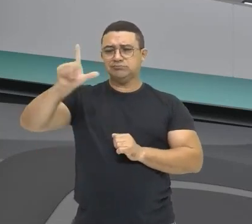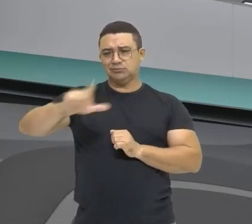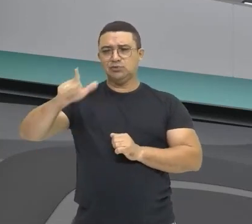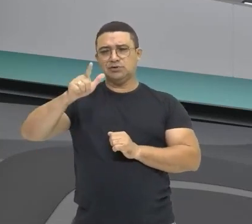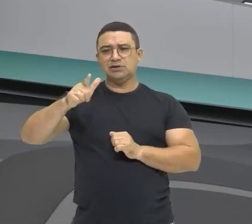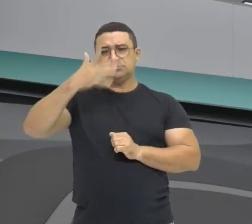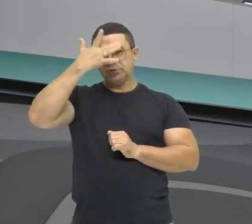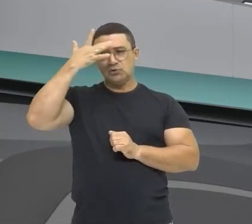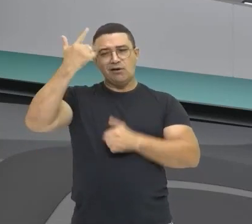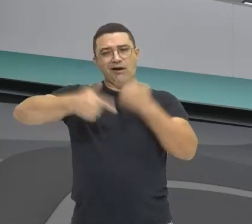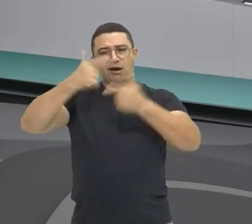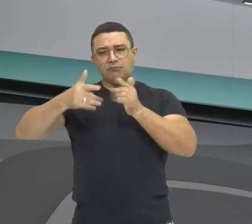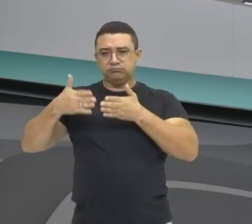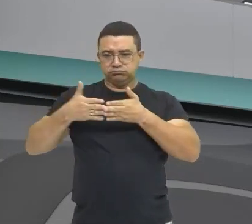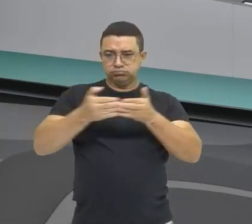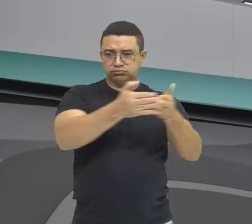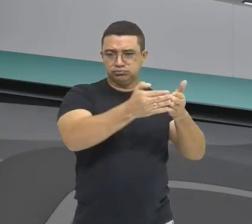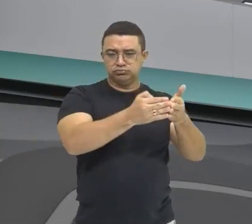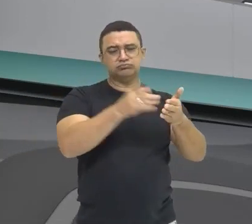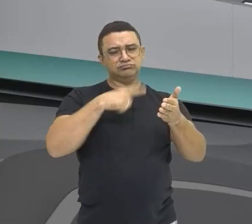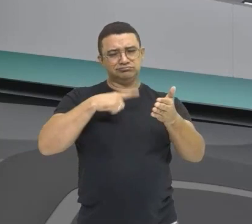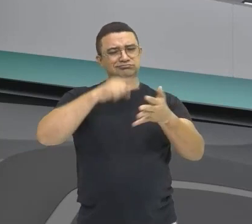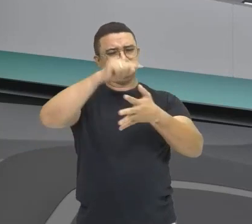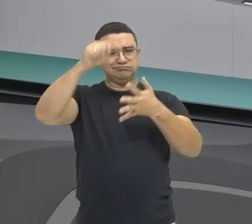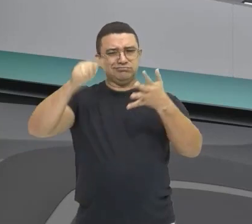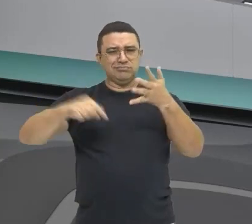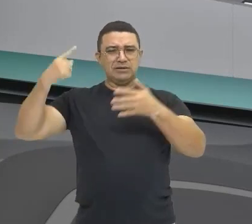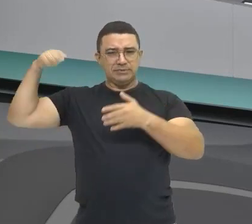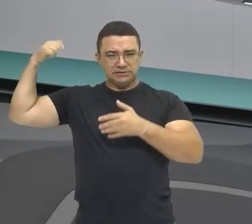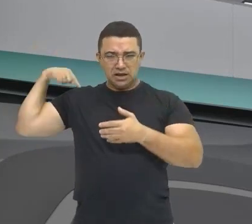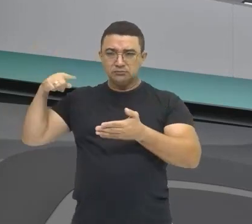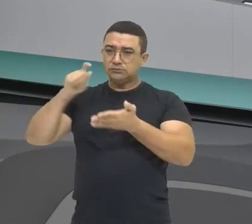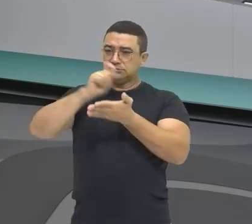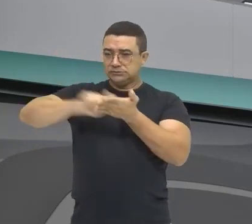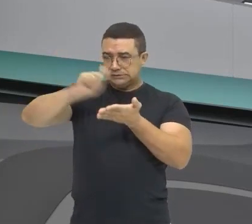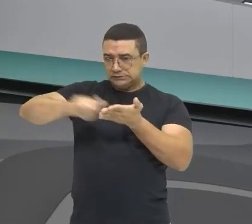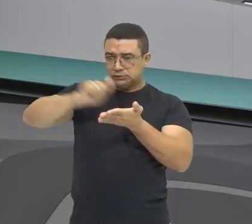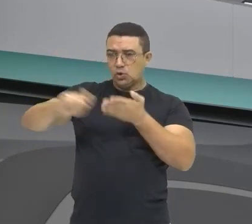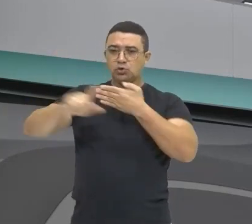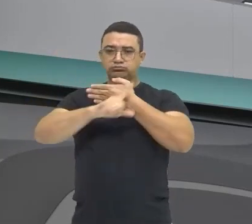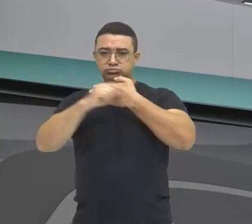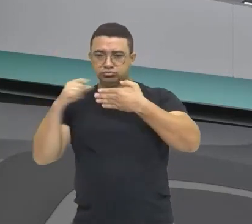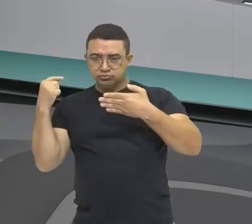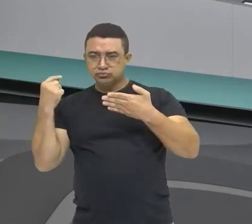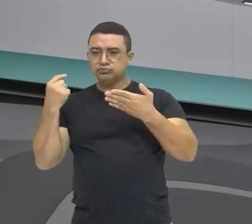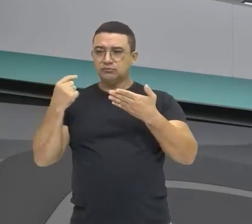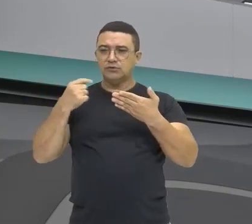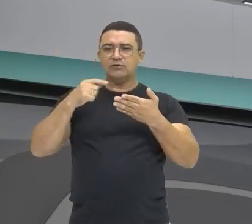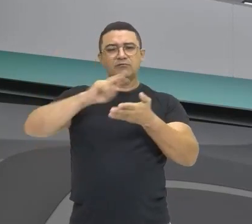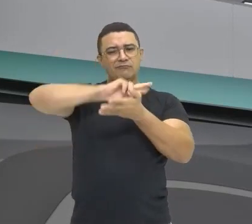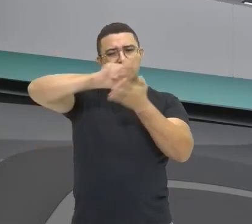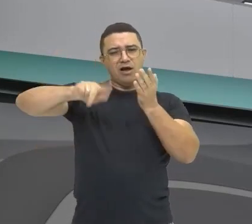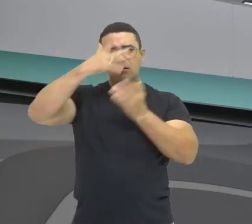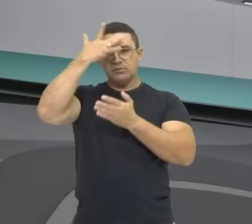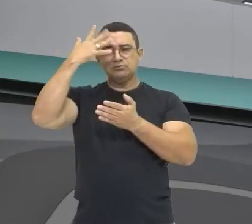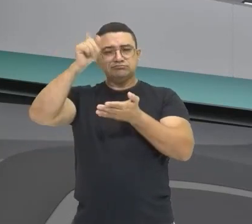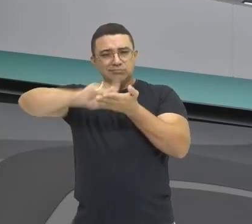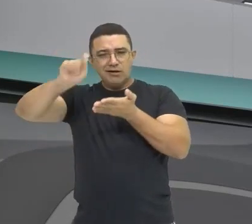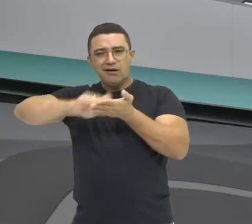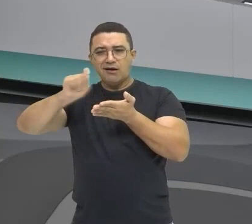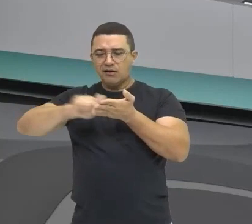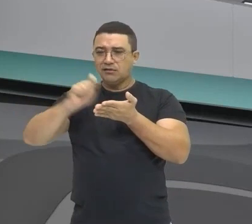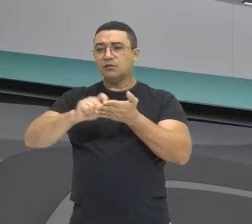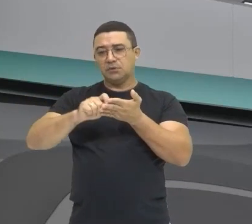E tivemos vários navegantes, vários escritores que vieram, vários cronistas e também escreveram